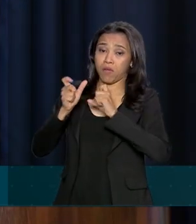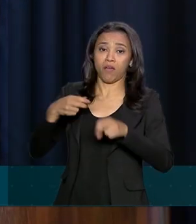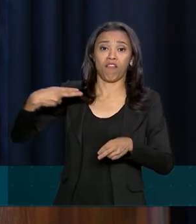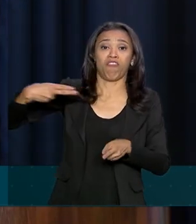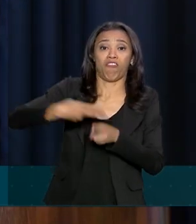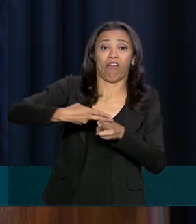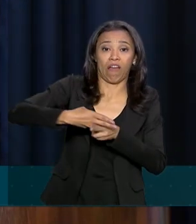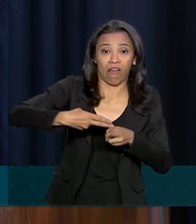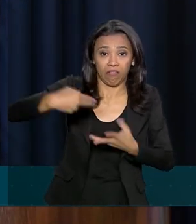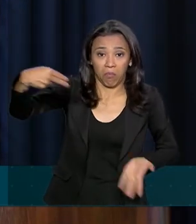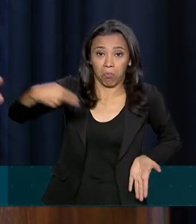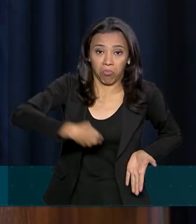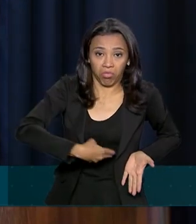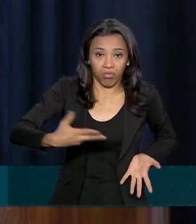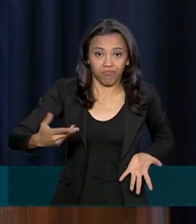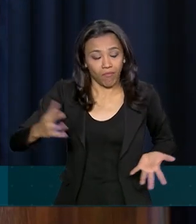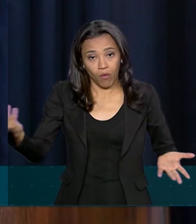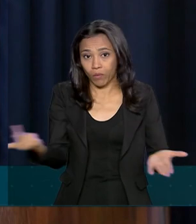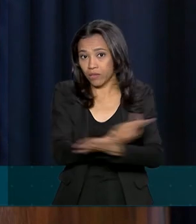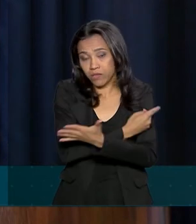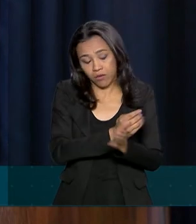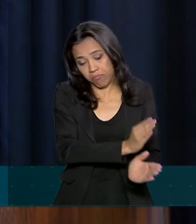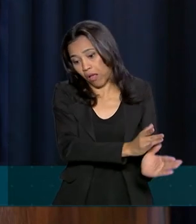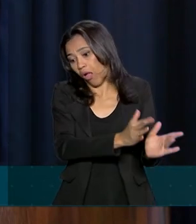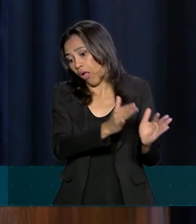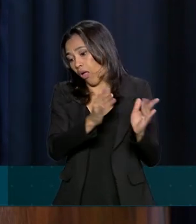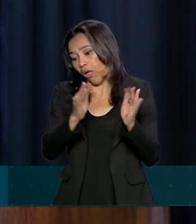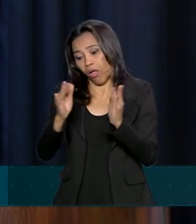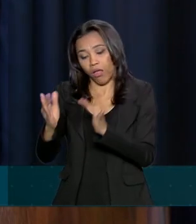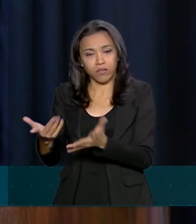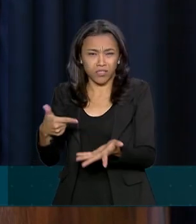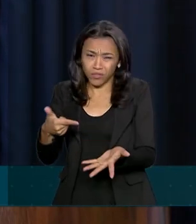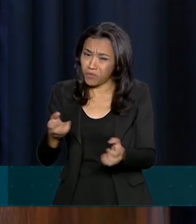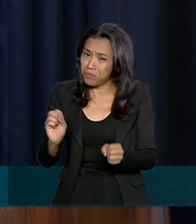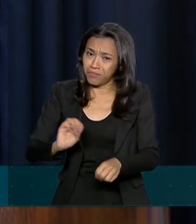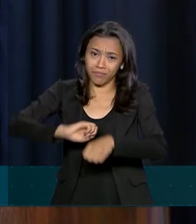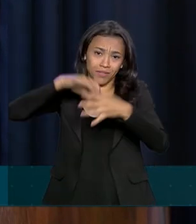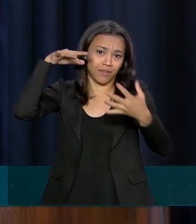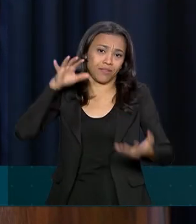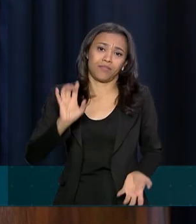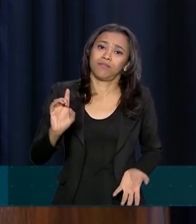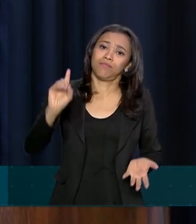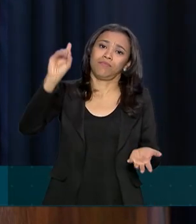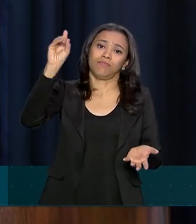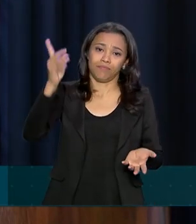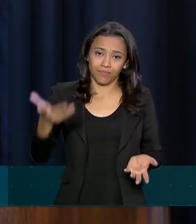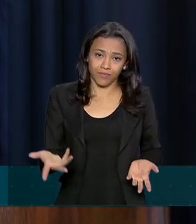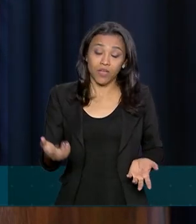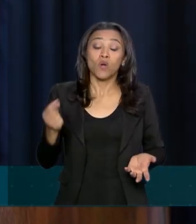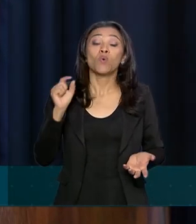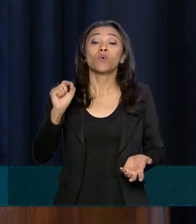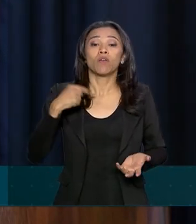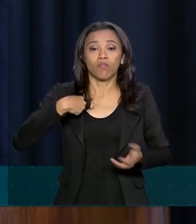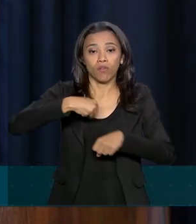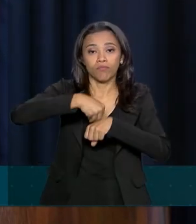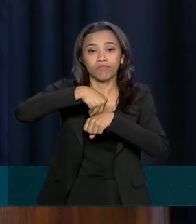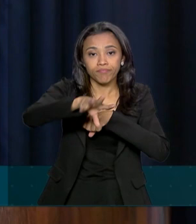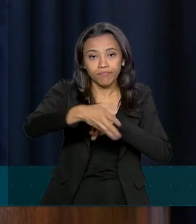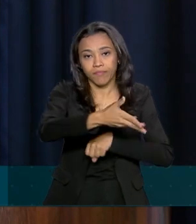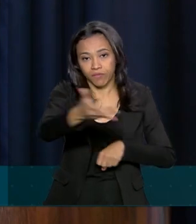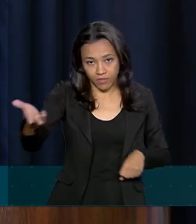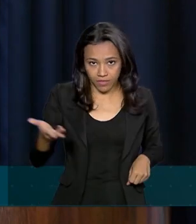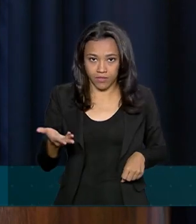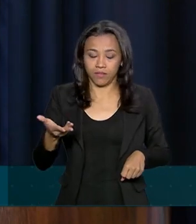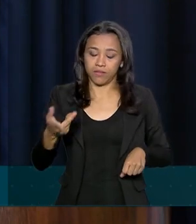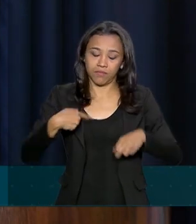no meio do caminho, e aconteceu, milagre de Deus, no meu entender. E o que eu tenho de mensagem a dar a vocês?